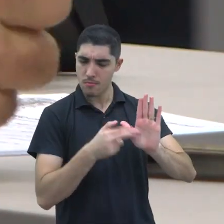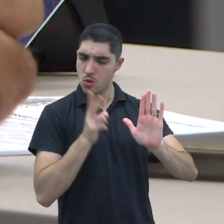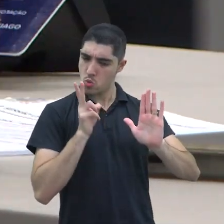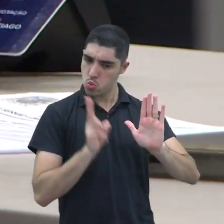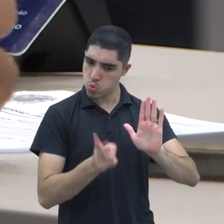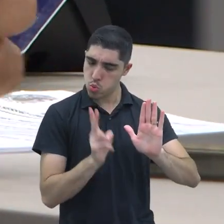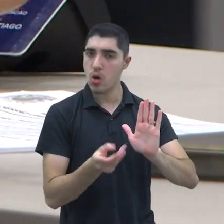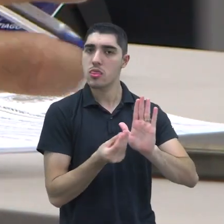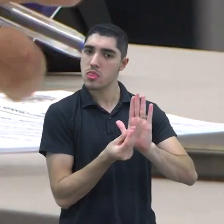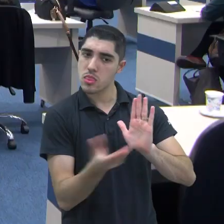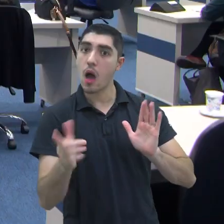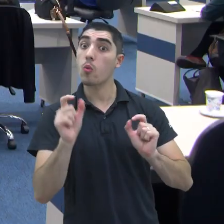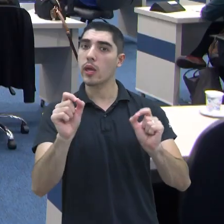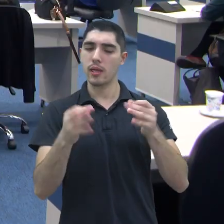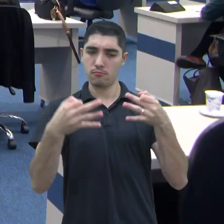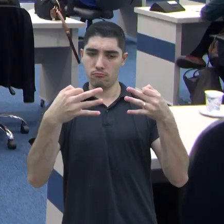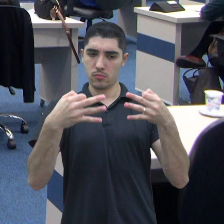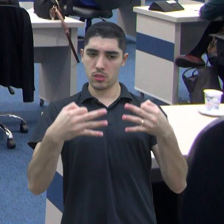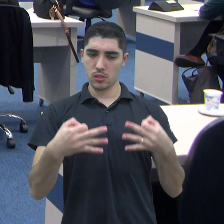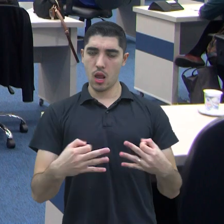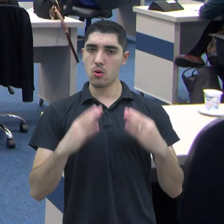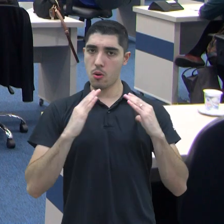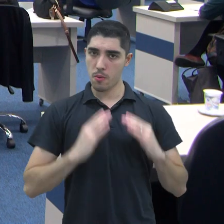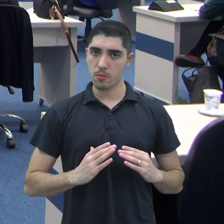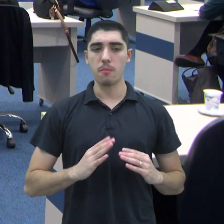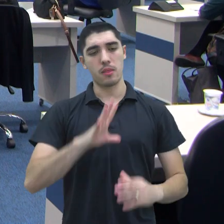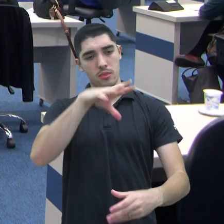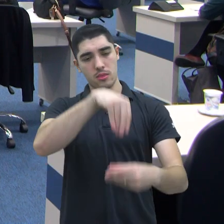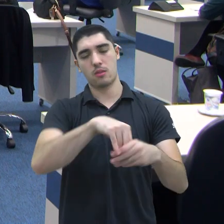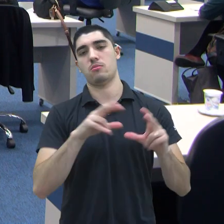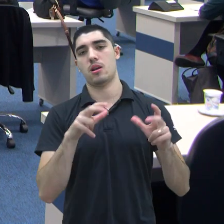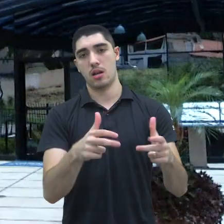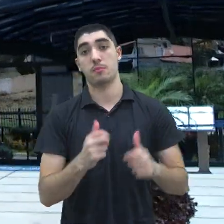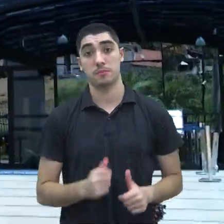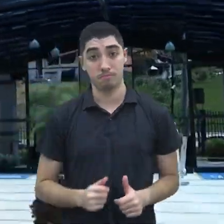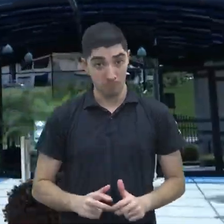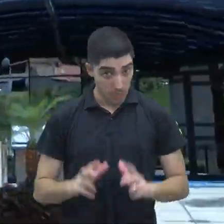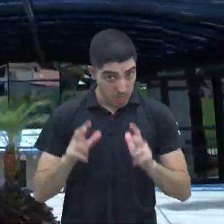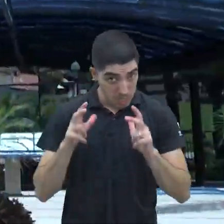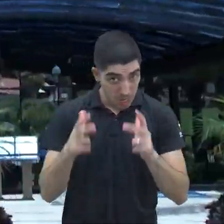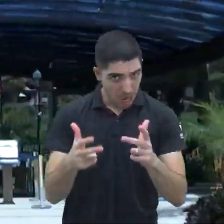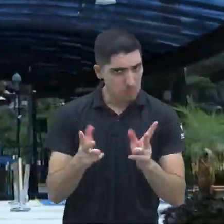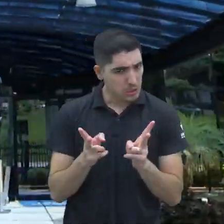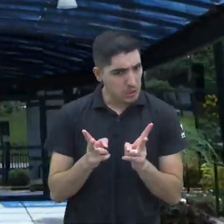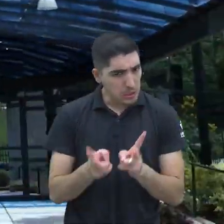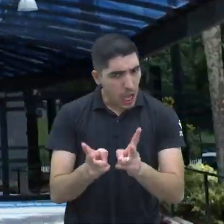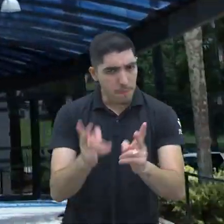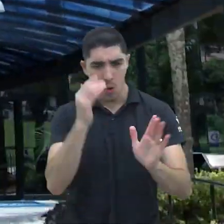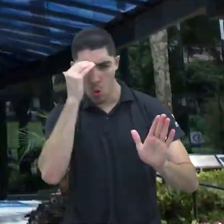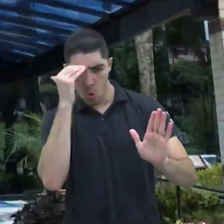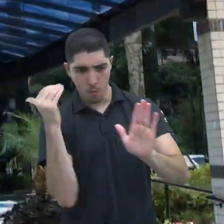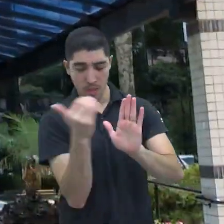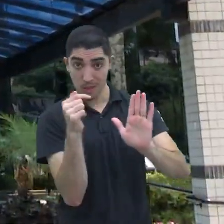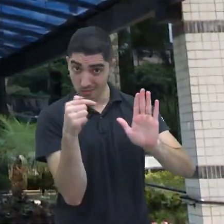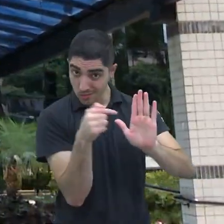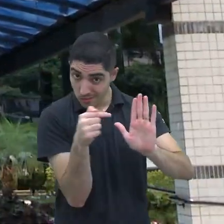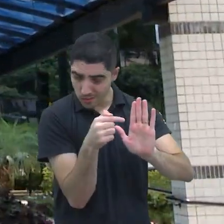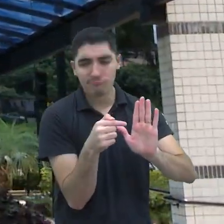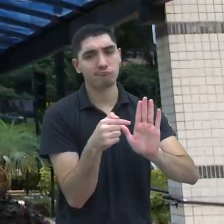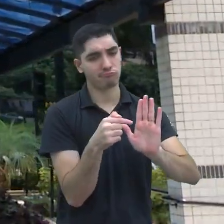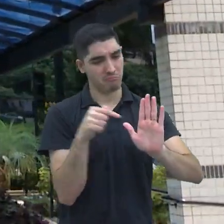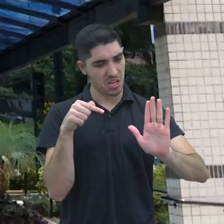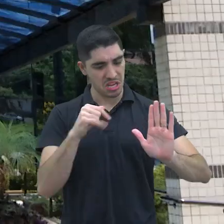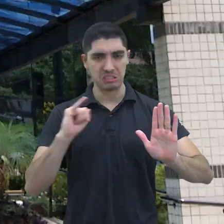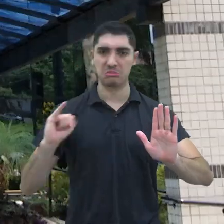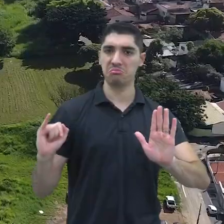vai continuar a garantir ordem e estabilidade ao trabalho legislativo. Uma Câmara que conhece e segue o regimento é